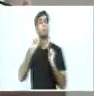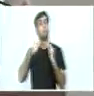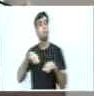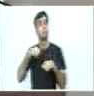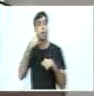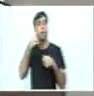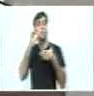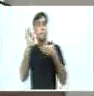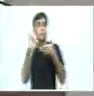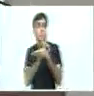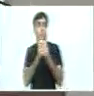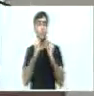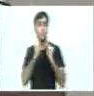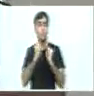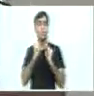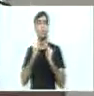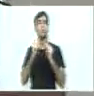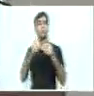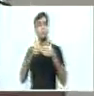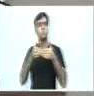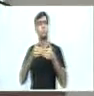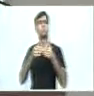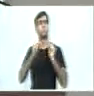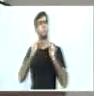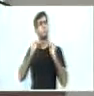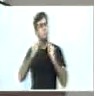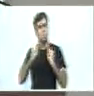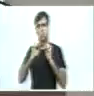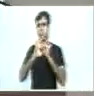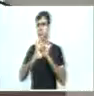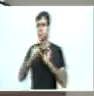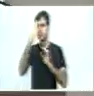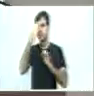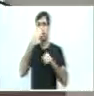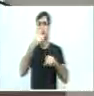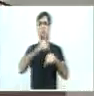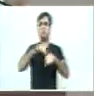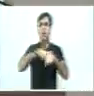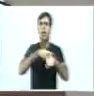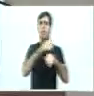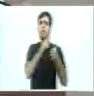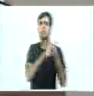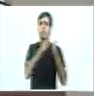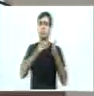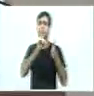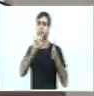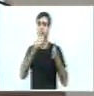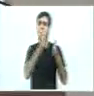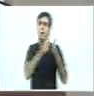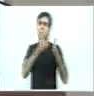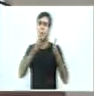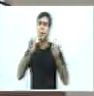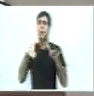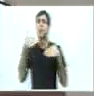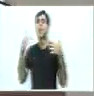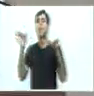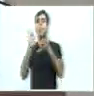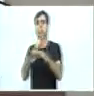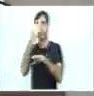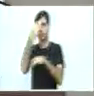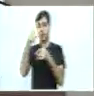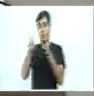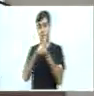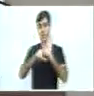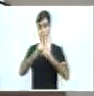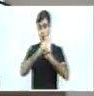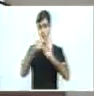requerimento administrativo, hoje ele sabe os prazos que vão correr, prazo para recurso, prazo para decisão, que estão nessa lei